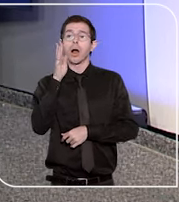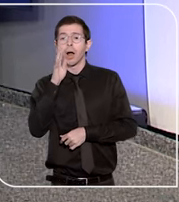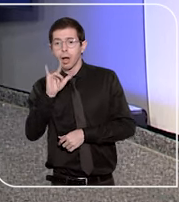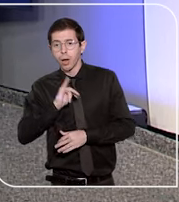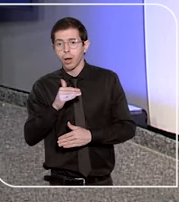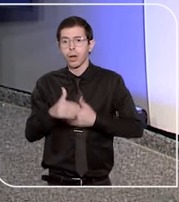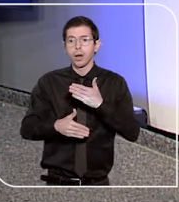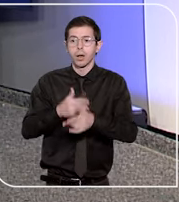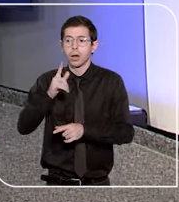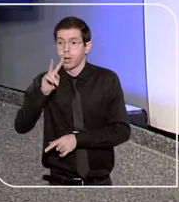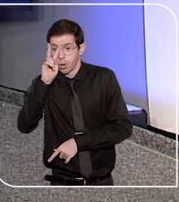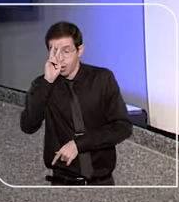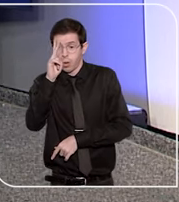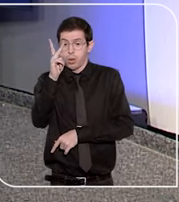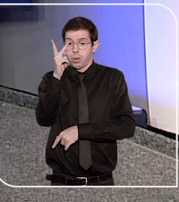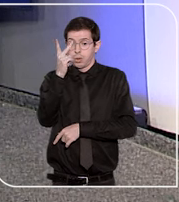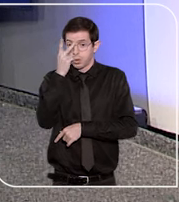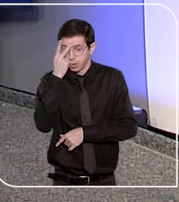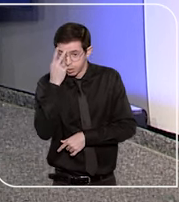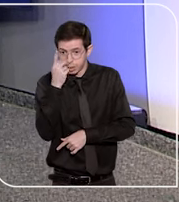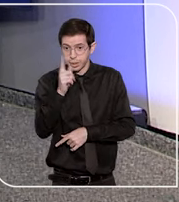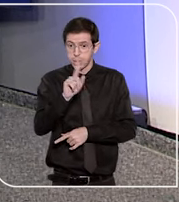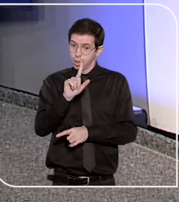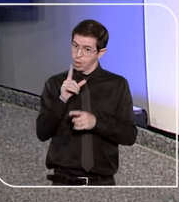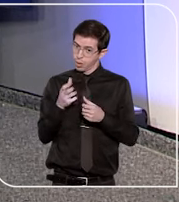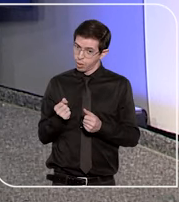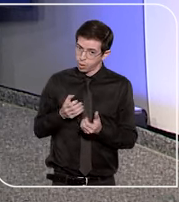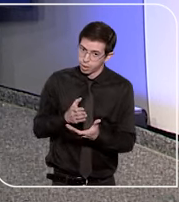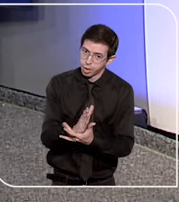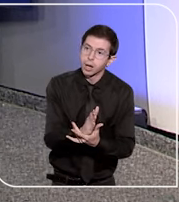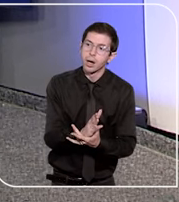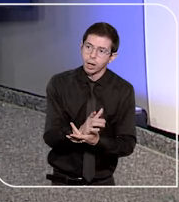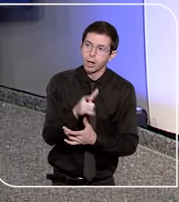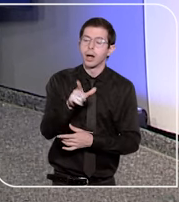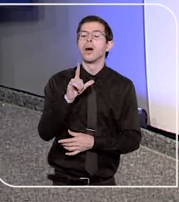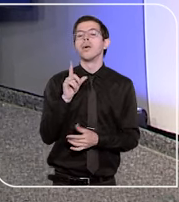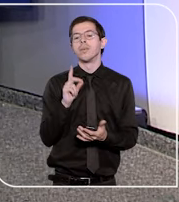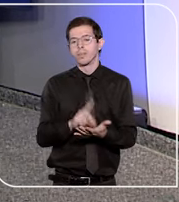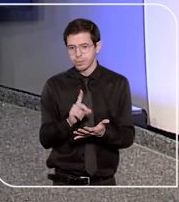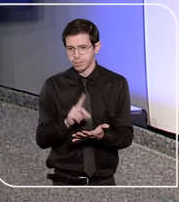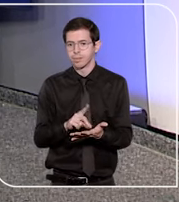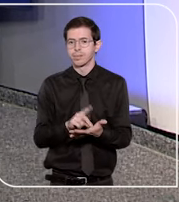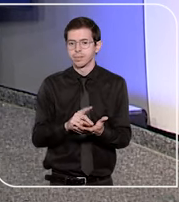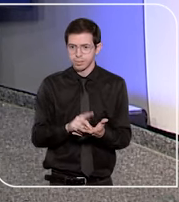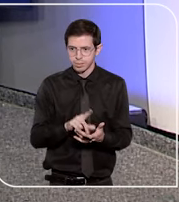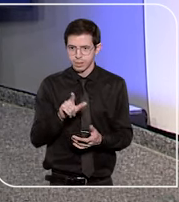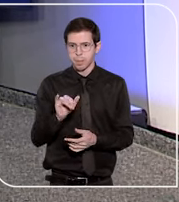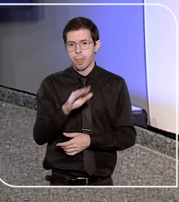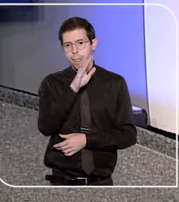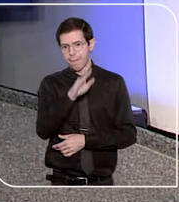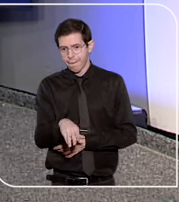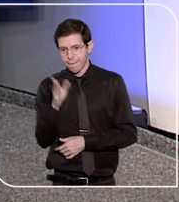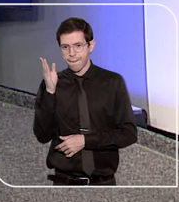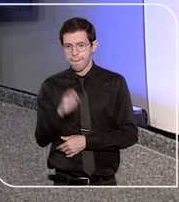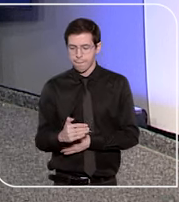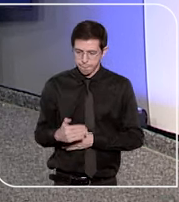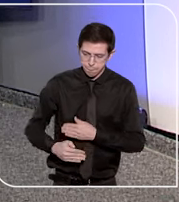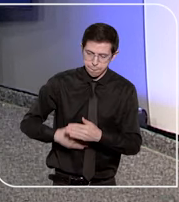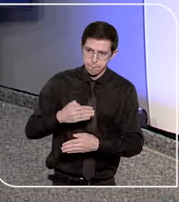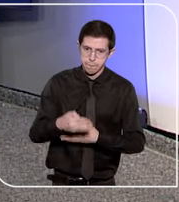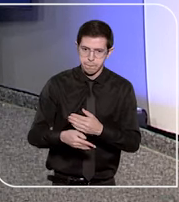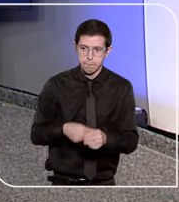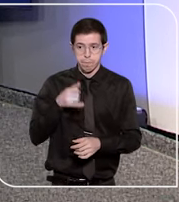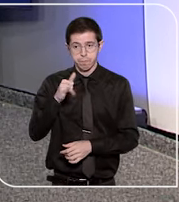Não confundir com inadmissão. Nossa, Tá vendo Fátima, só. obrigado. Negado segmento. Já que não tem